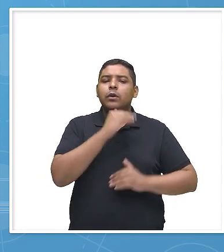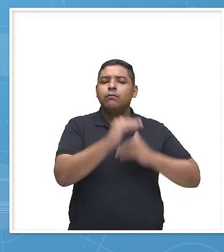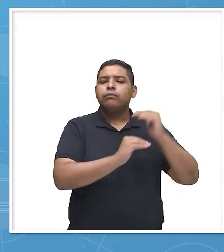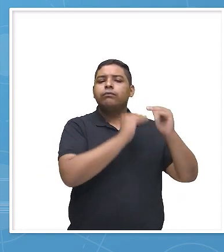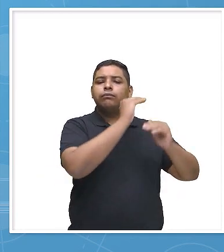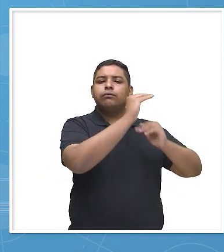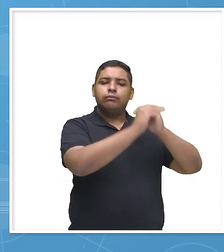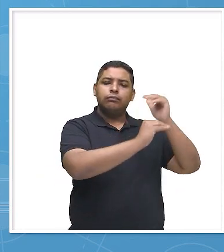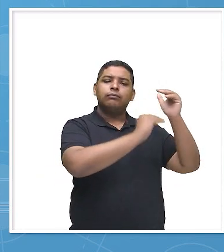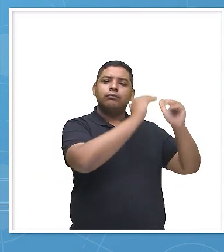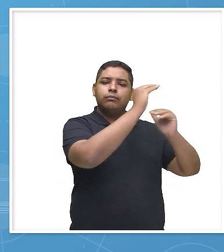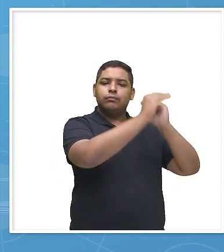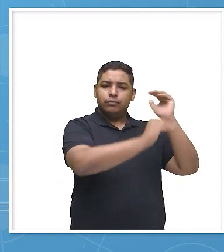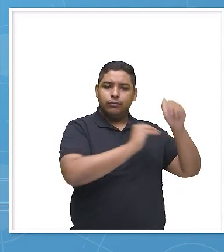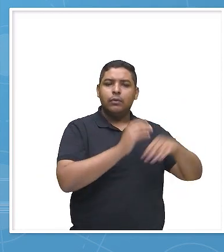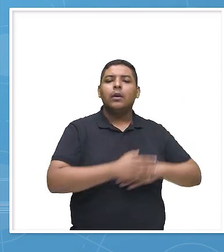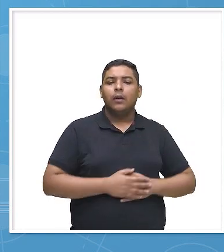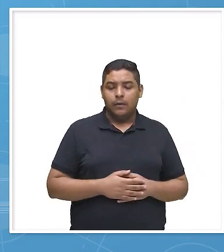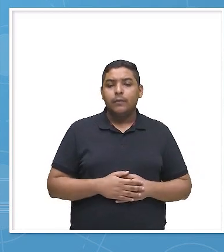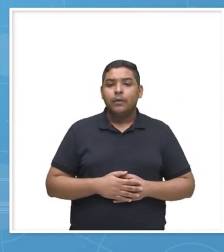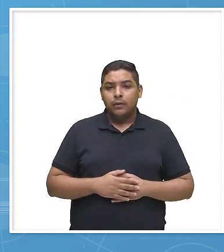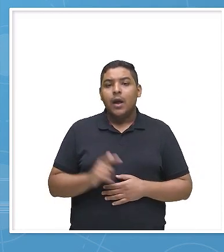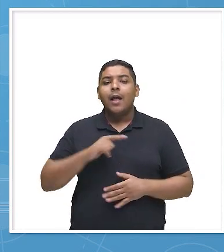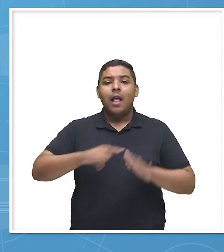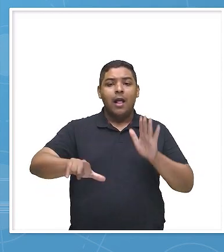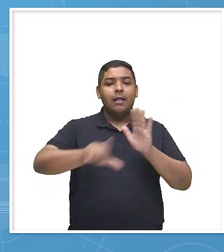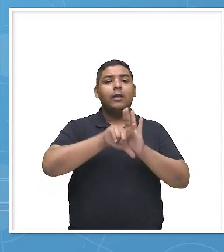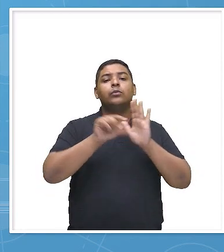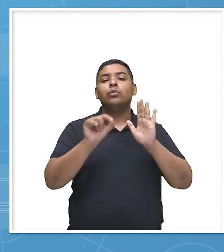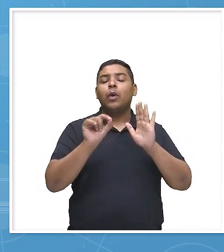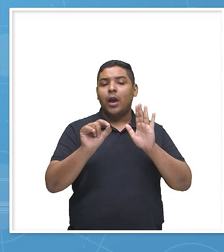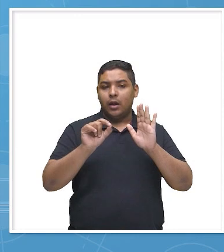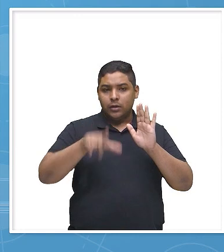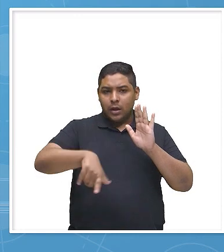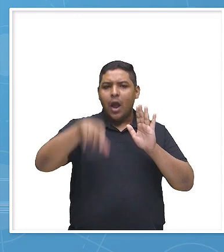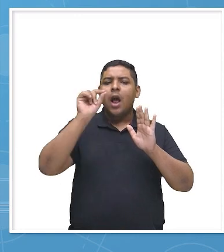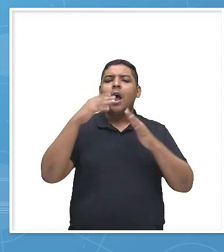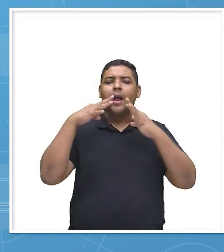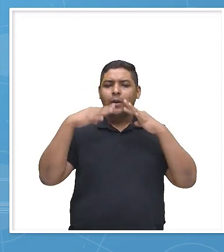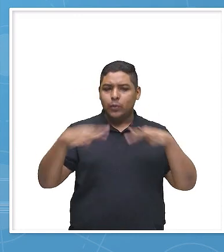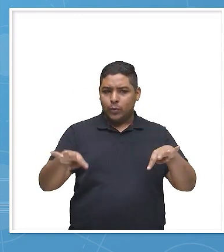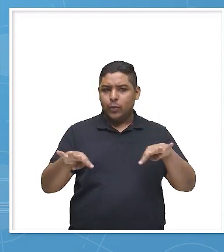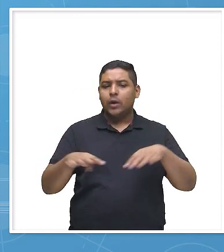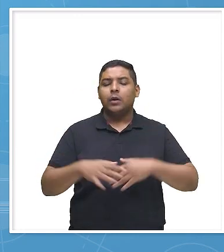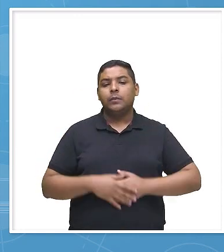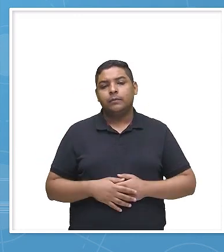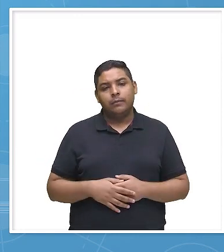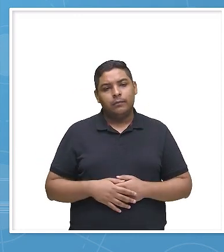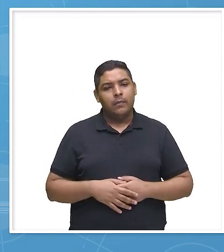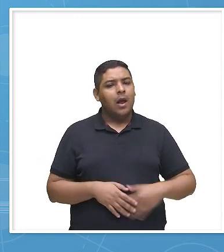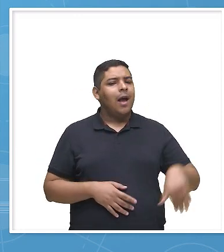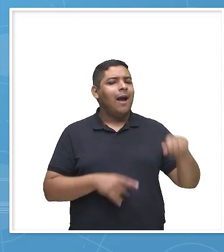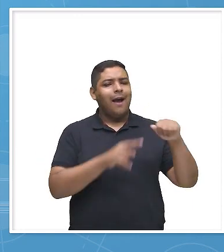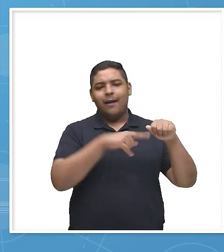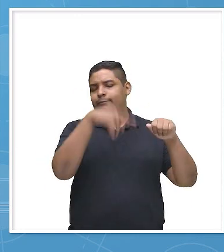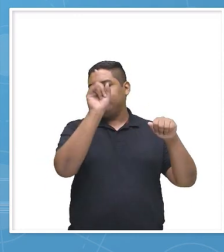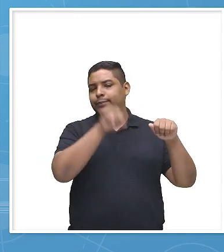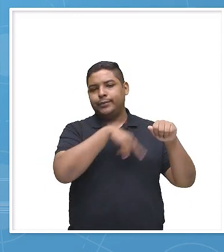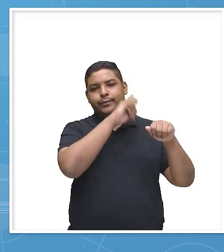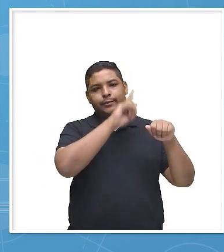segundo as leis de seleção natural. Opa, eu estou falando de criacionismo, então essa alternativa A já